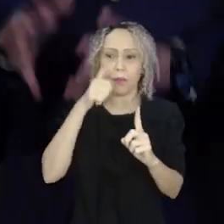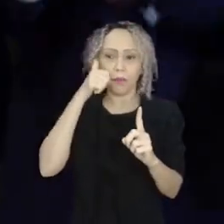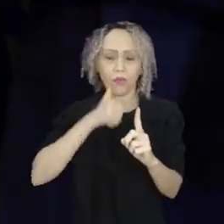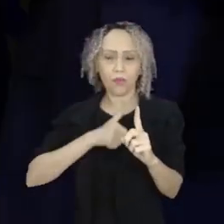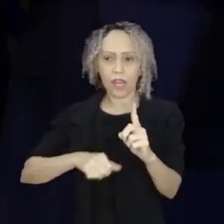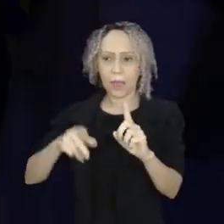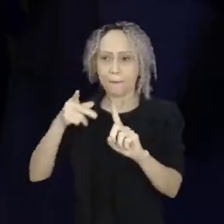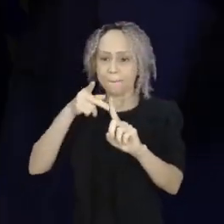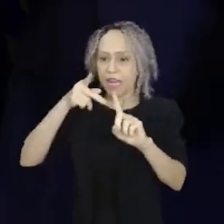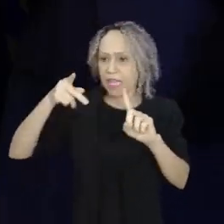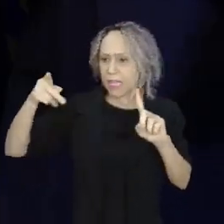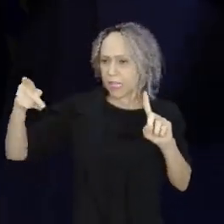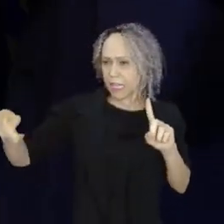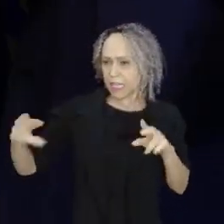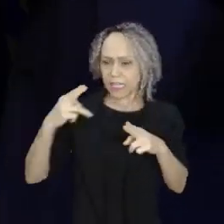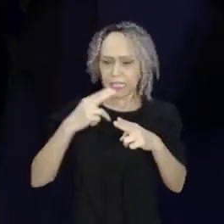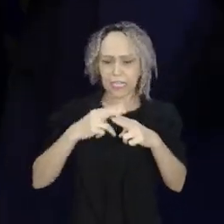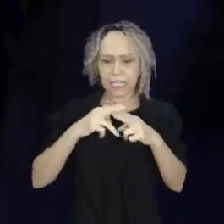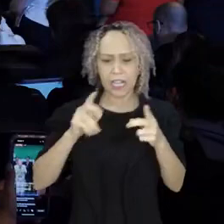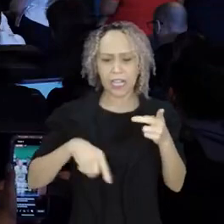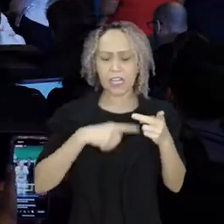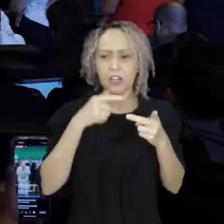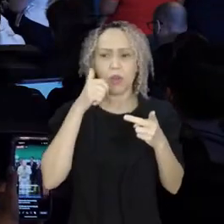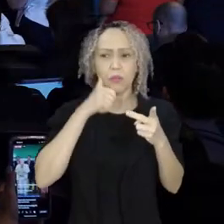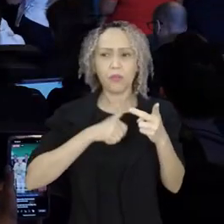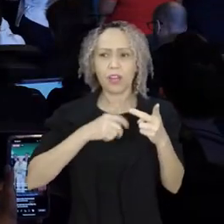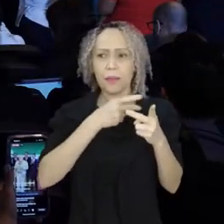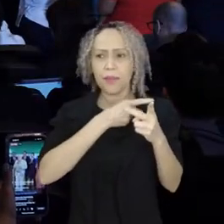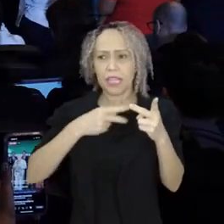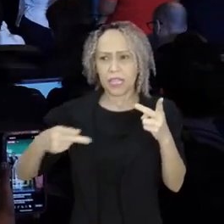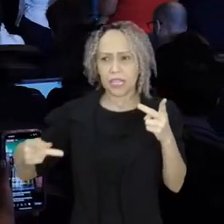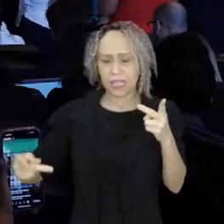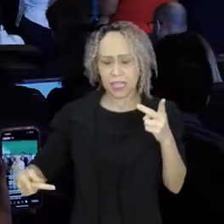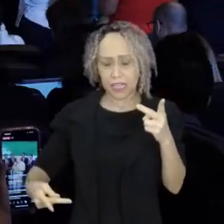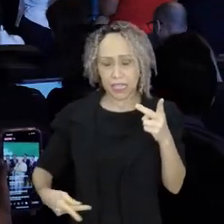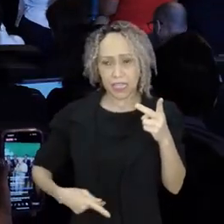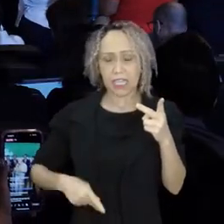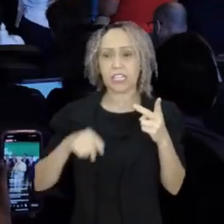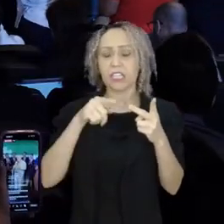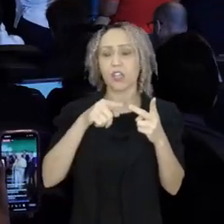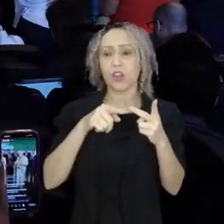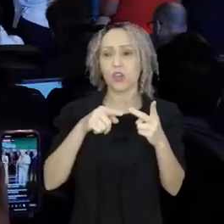uma mulher presidenta do Banco do Brasil. O Banco do Brasil,